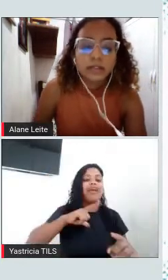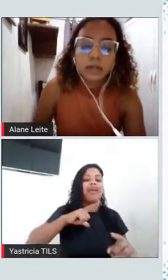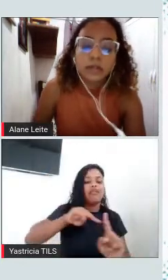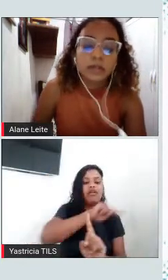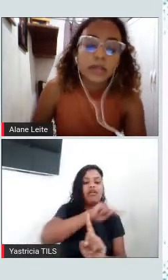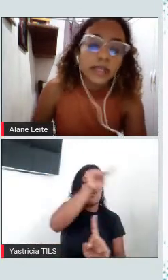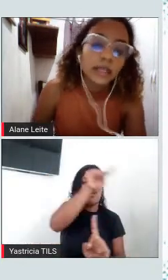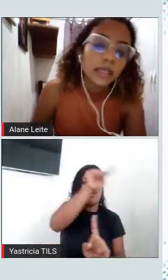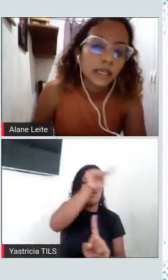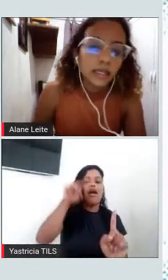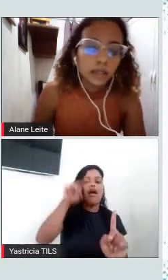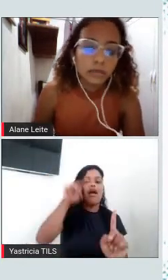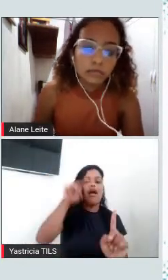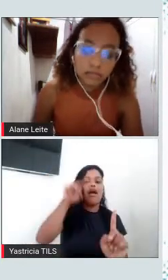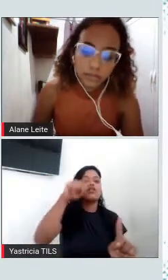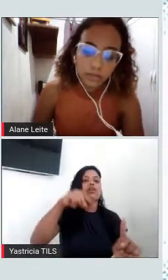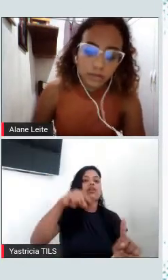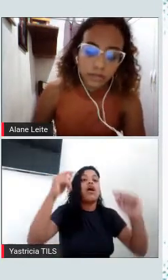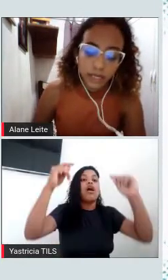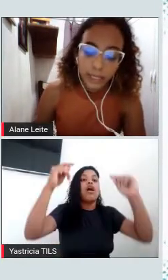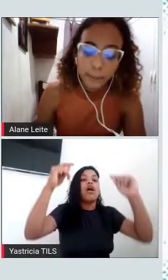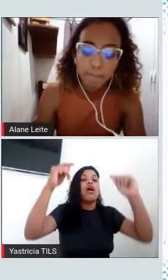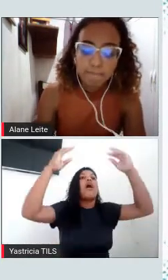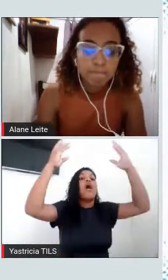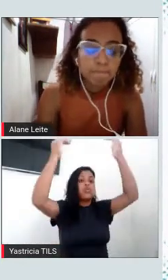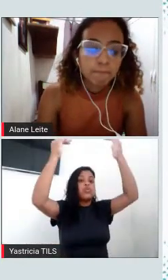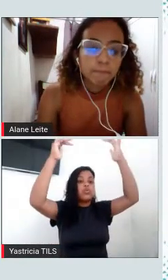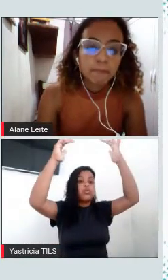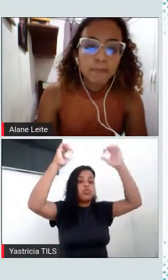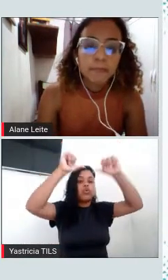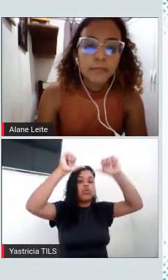se transformando em líquido, ok?